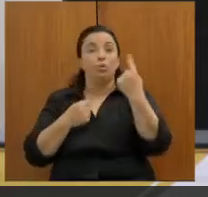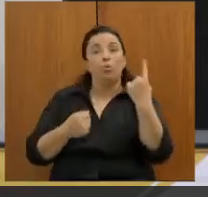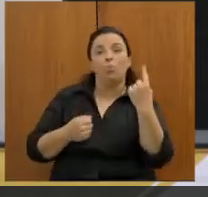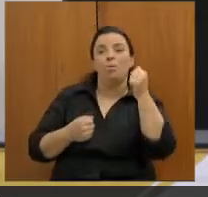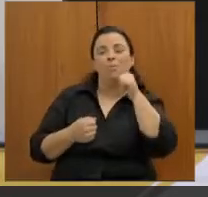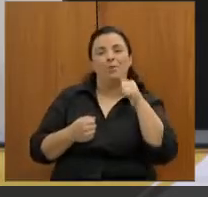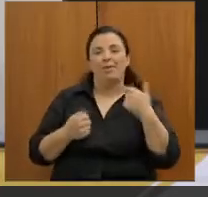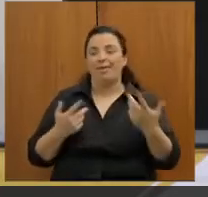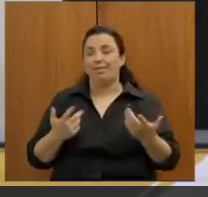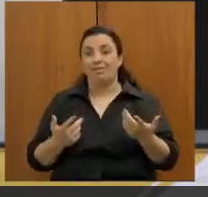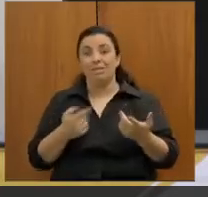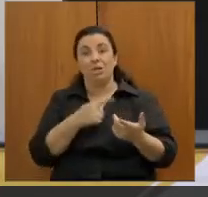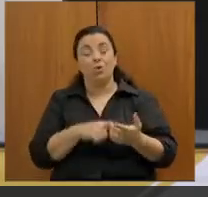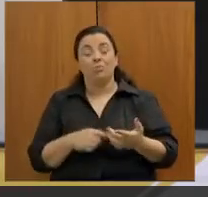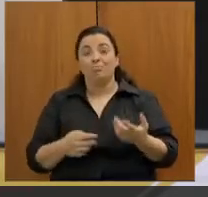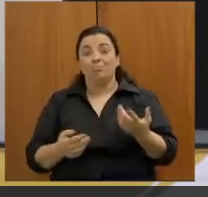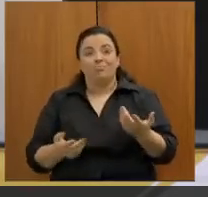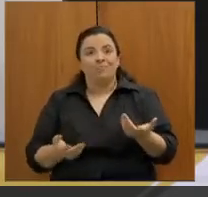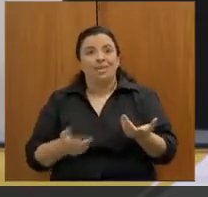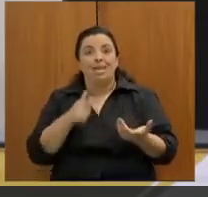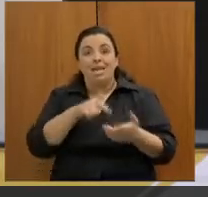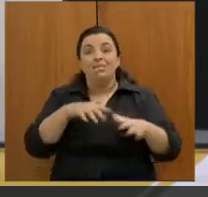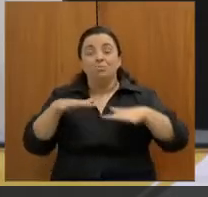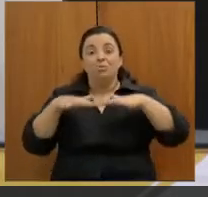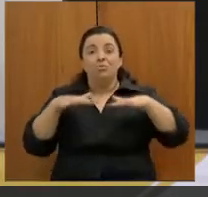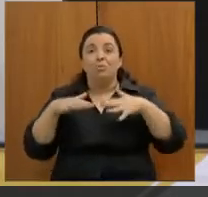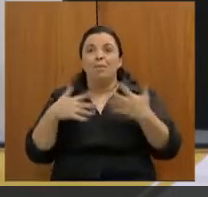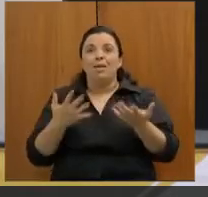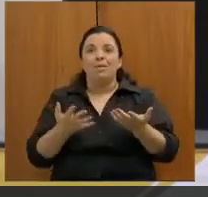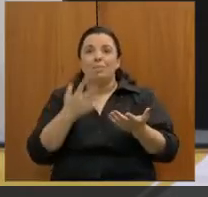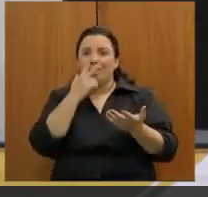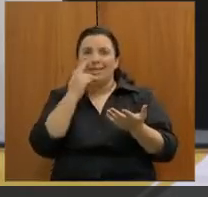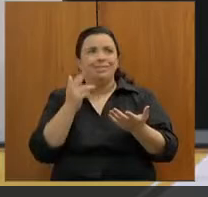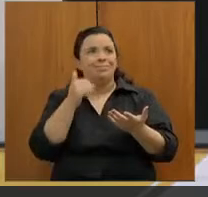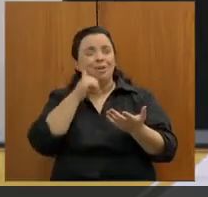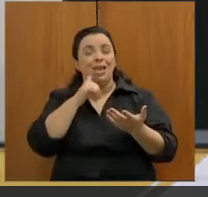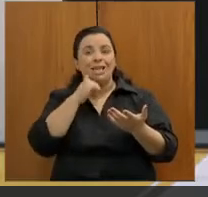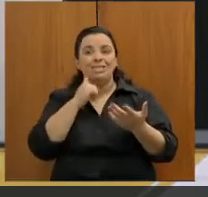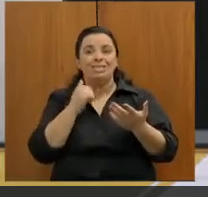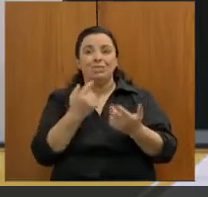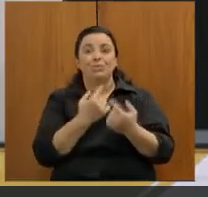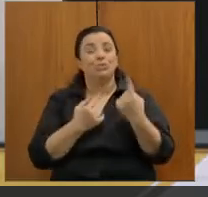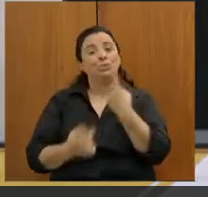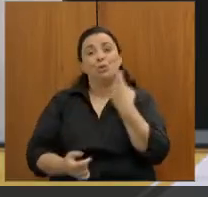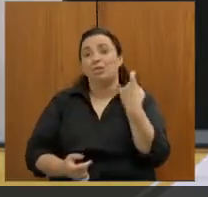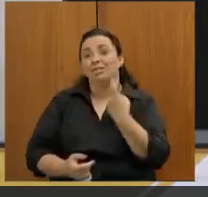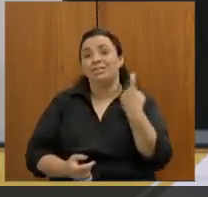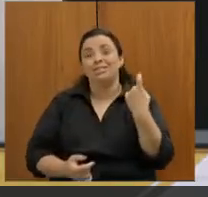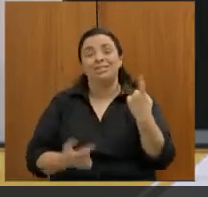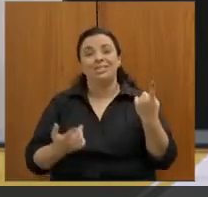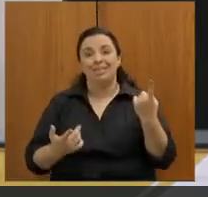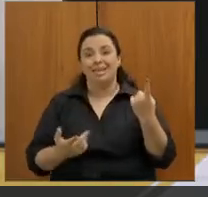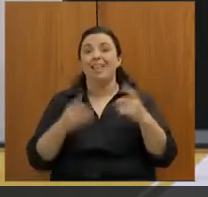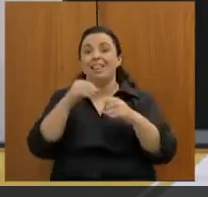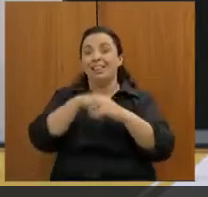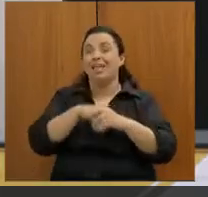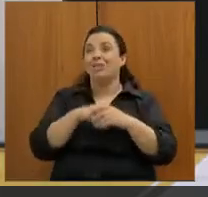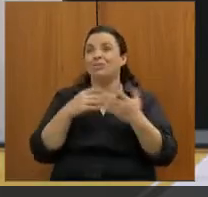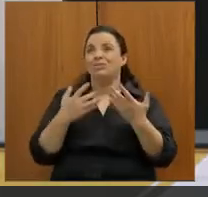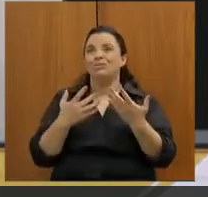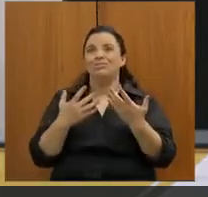nesse movimento que acaba sendo um movimento muito solitário das mulheres também no Exercício da função Legislativa